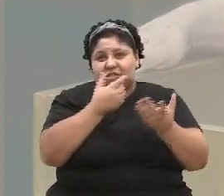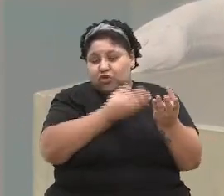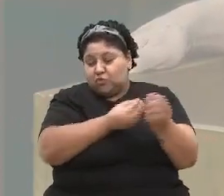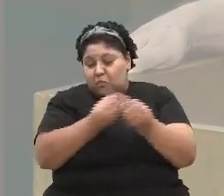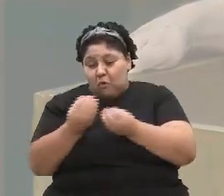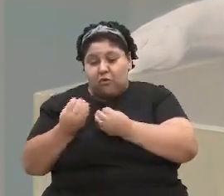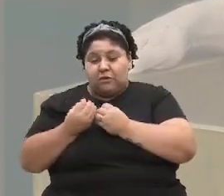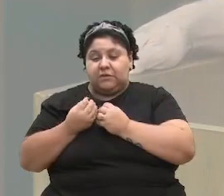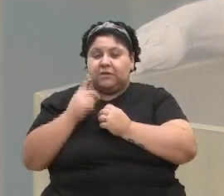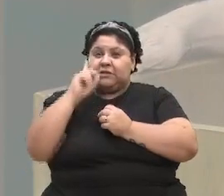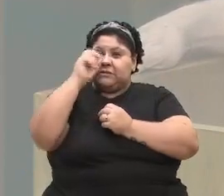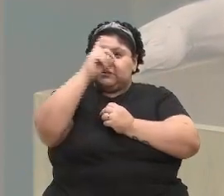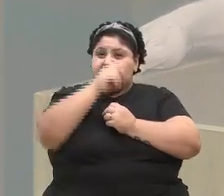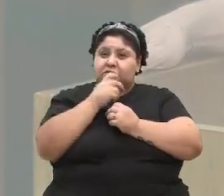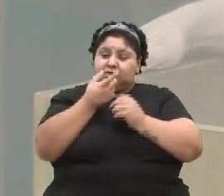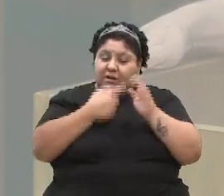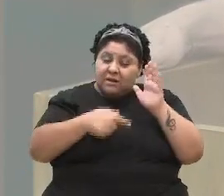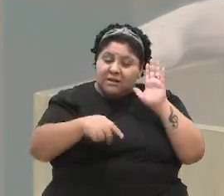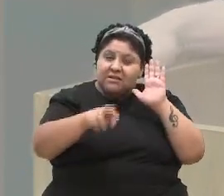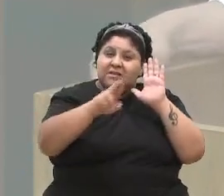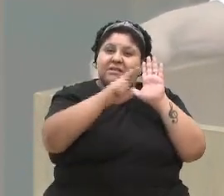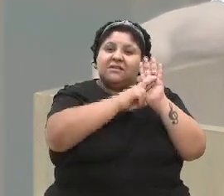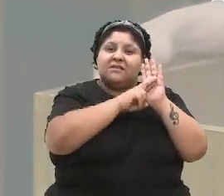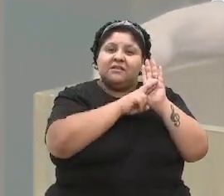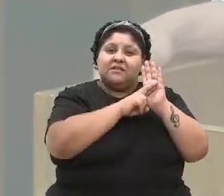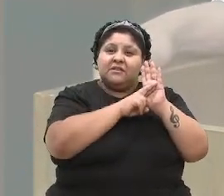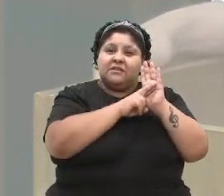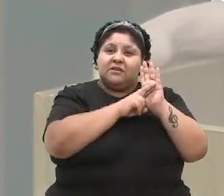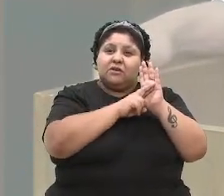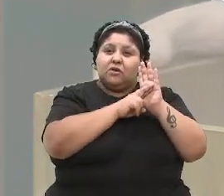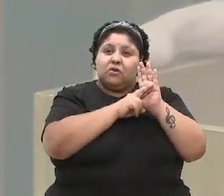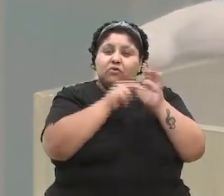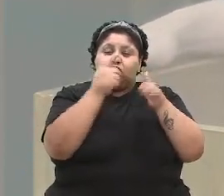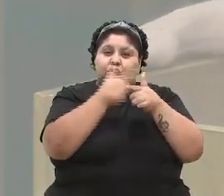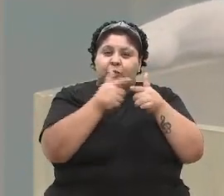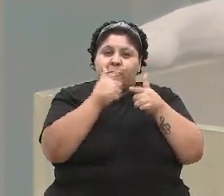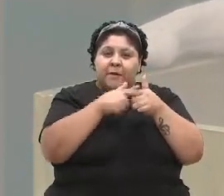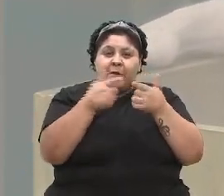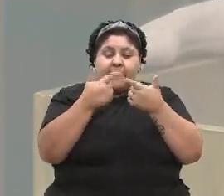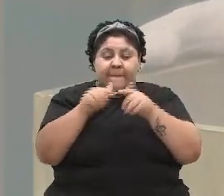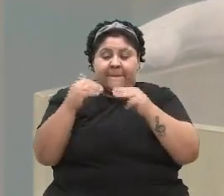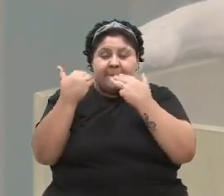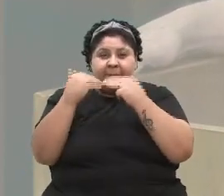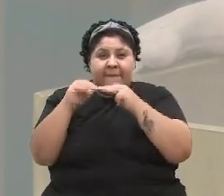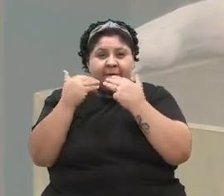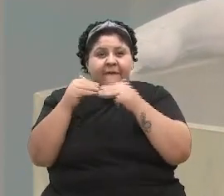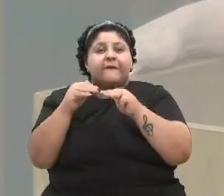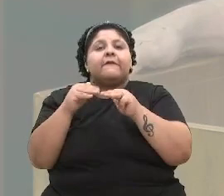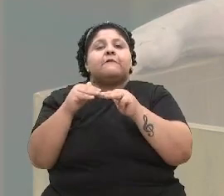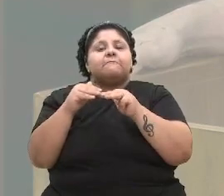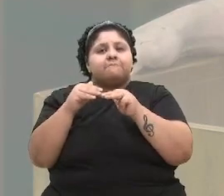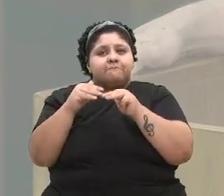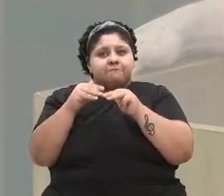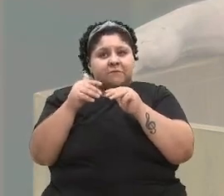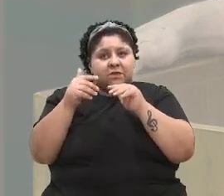além de recuperar os estragos. Mas essas máquinas irão dar